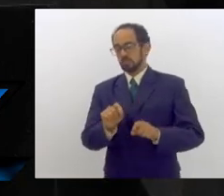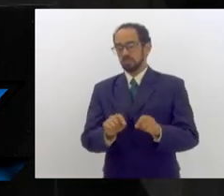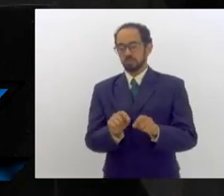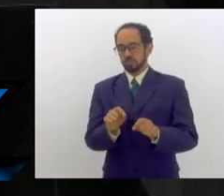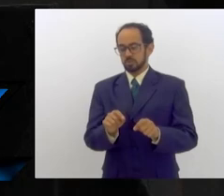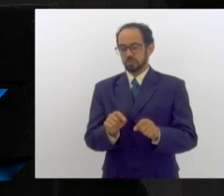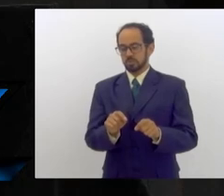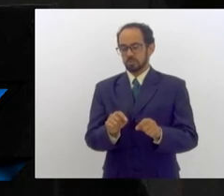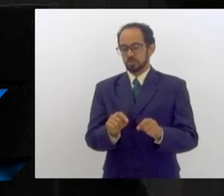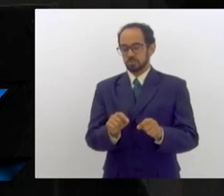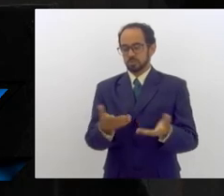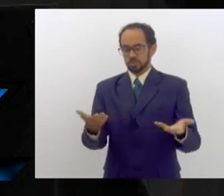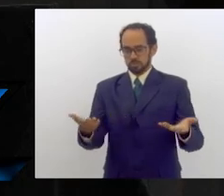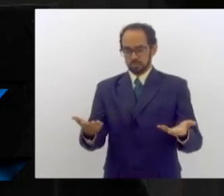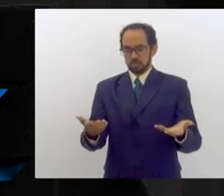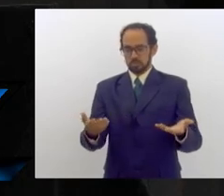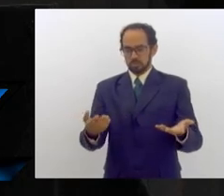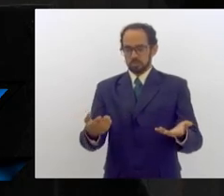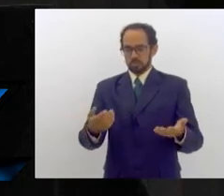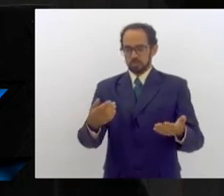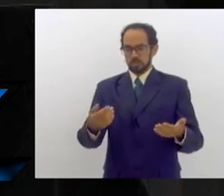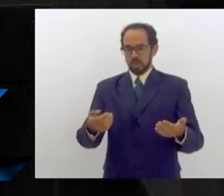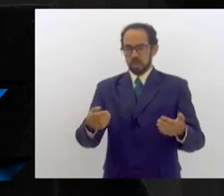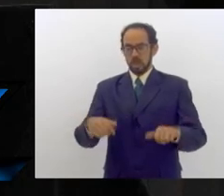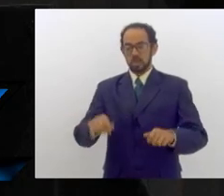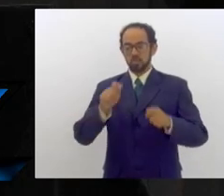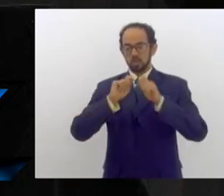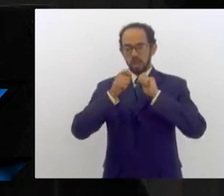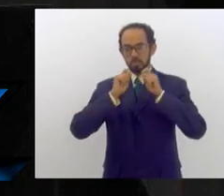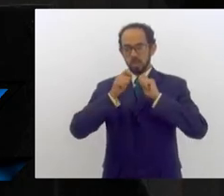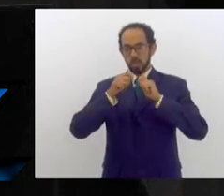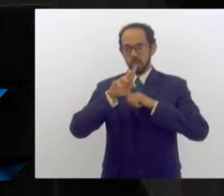Olha me reporta RJTV